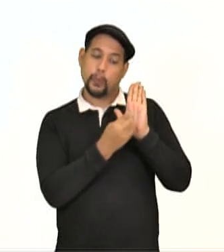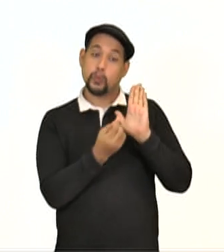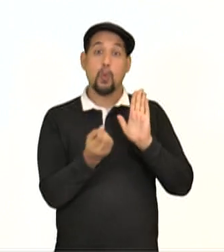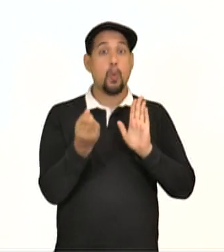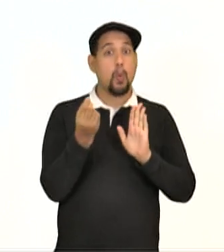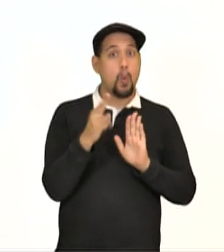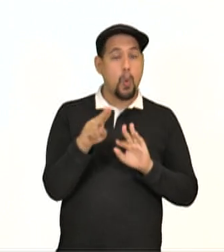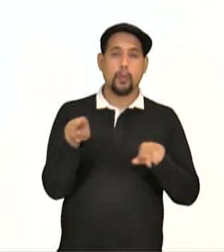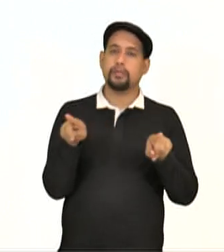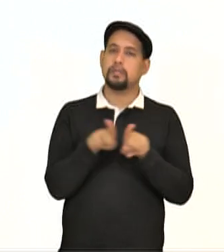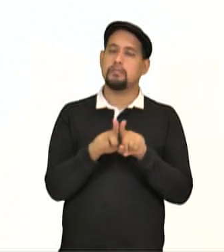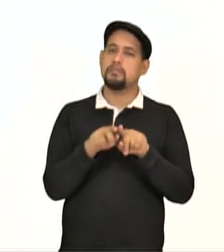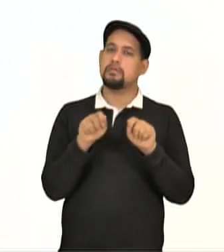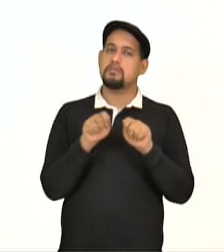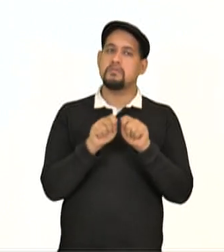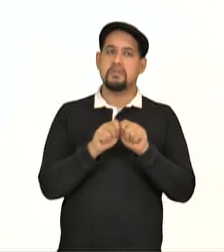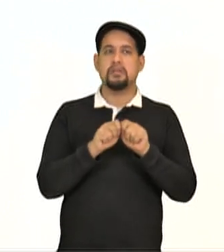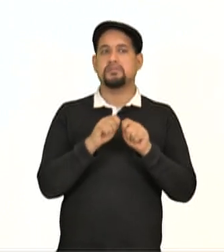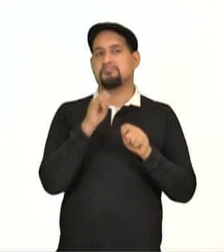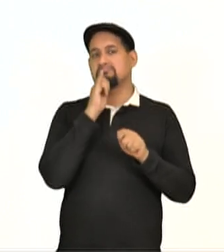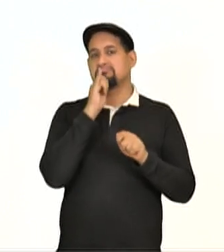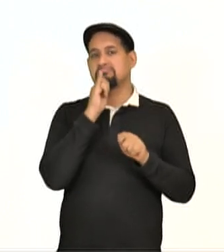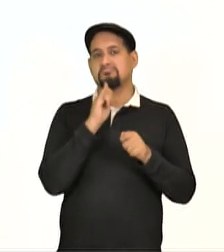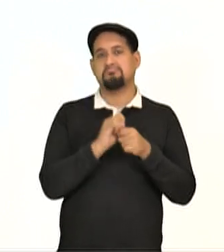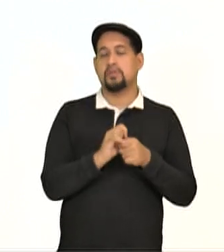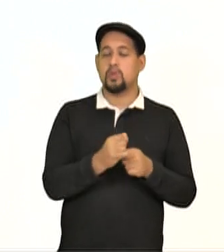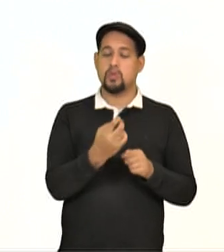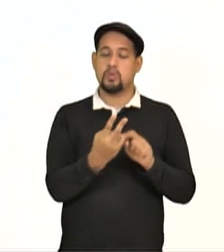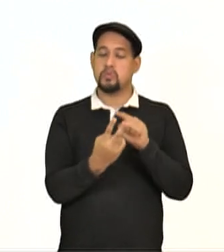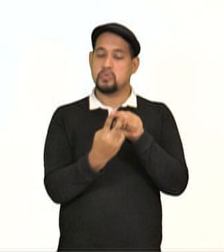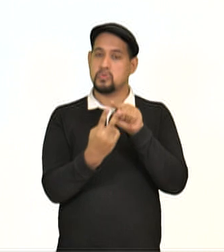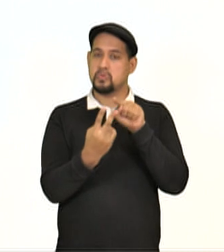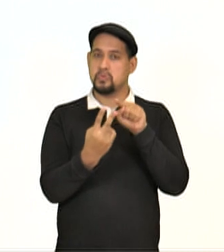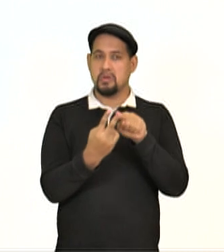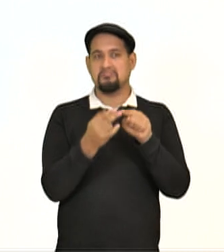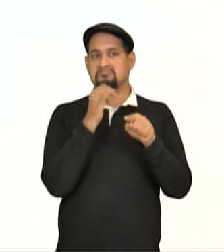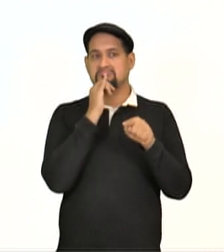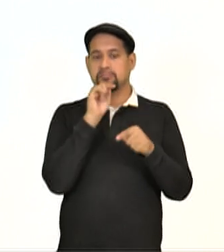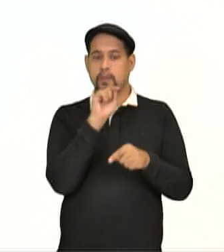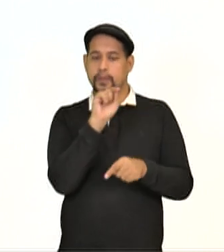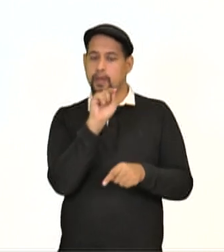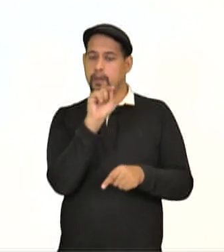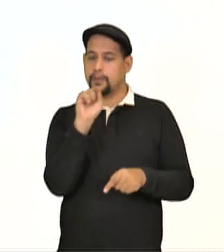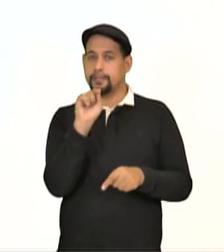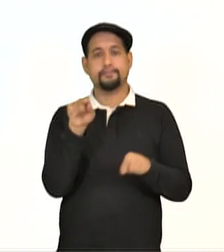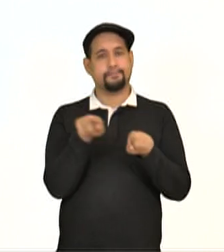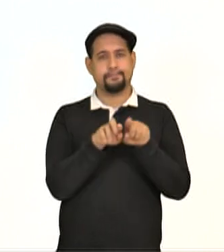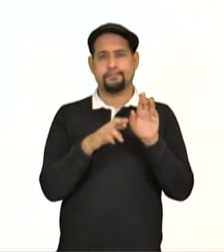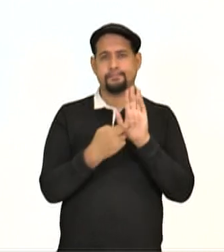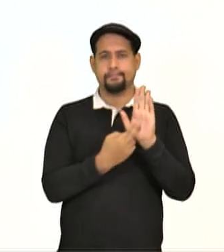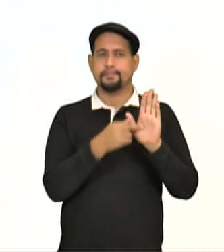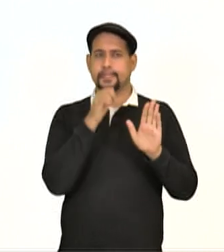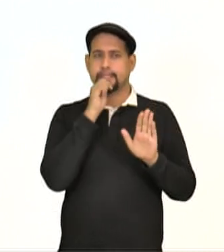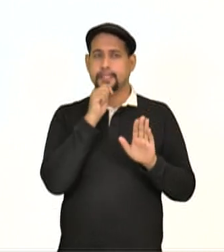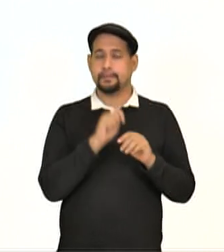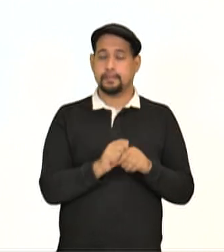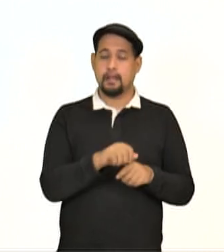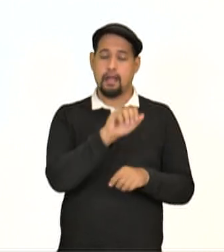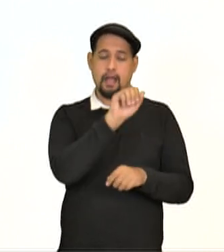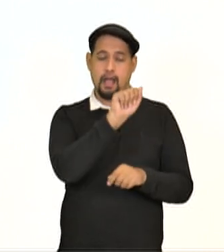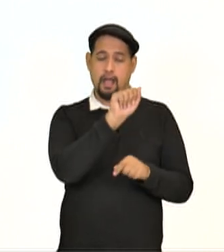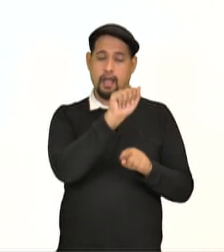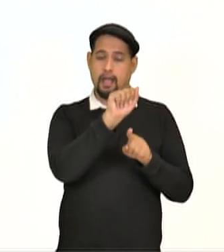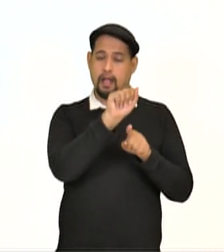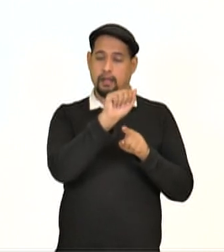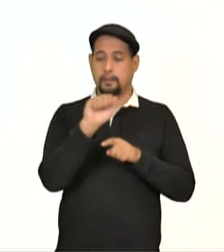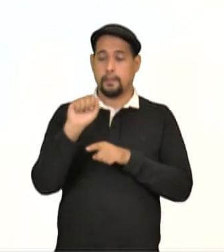posso fazer uma intersecção aqui entre dois tracinhos, certo? São as representações. Aqui eu tenho ponto A e aqui eu tenho